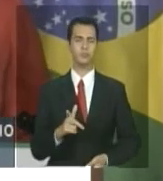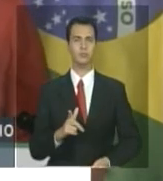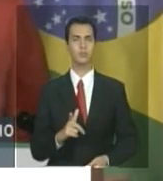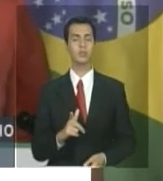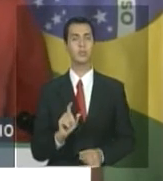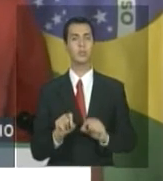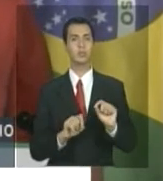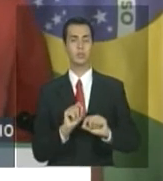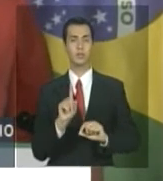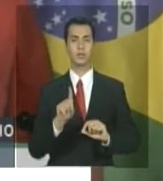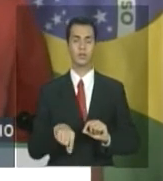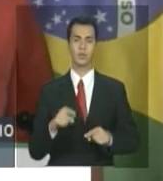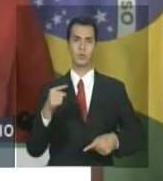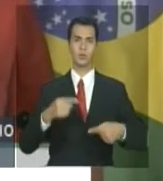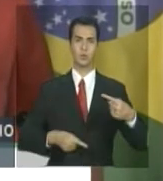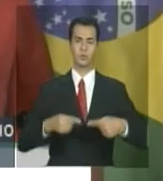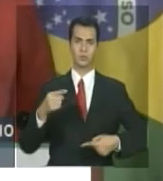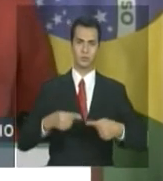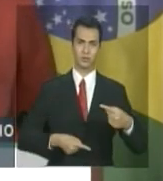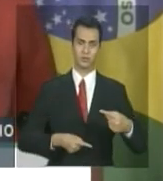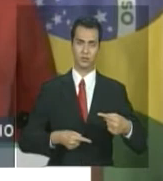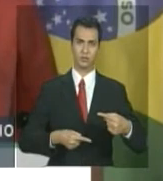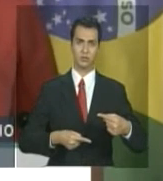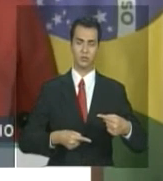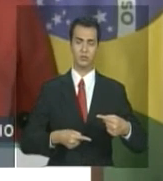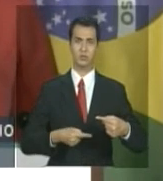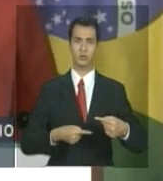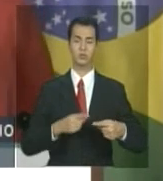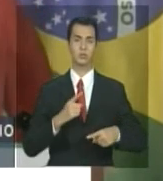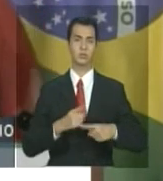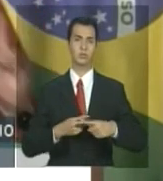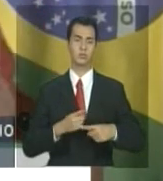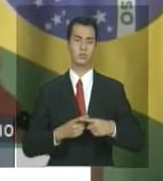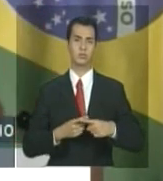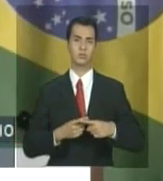situação de competição adversa, na qual,